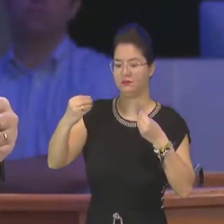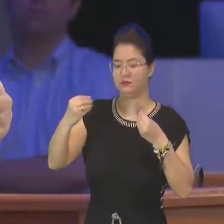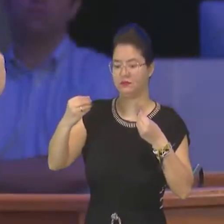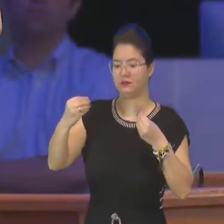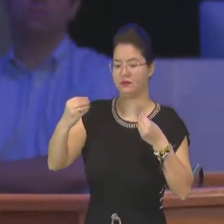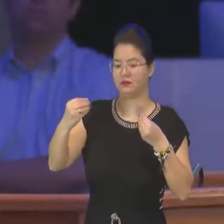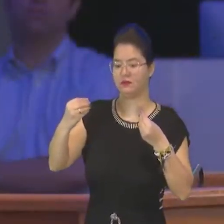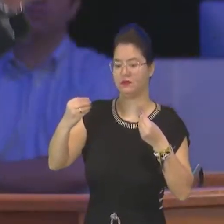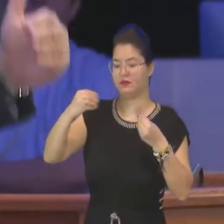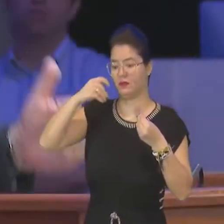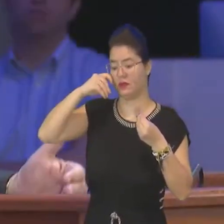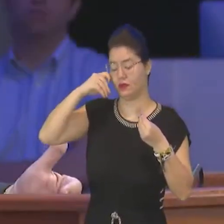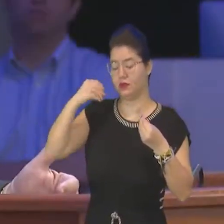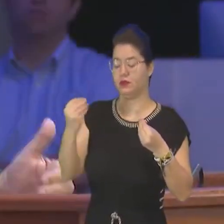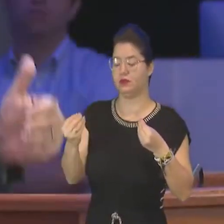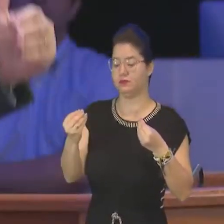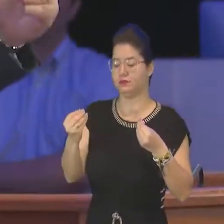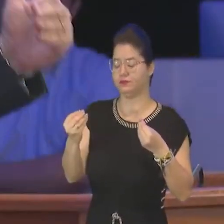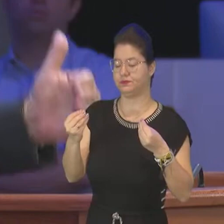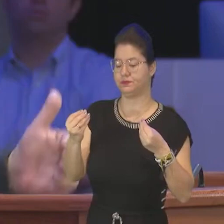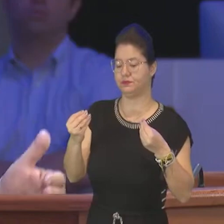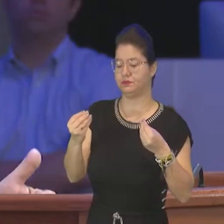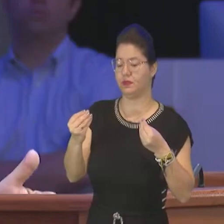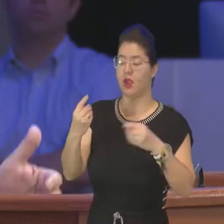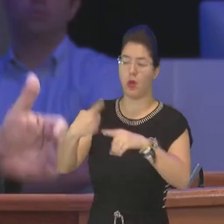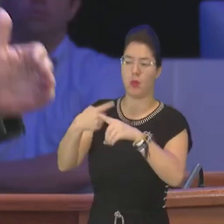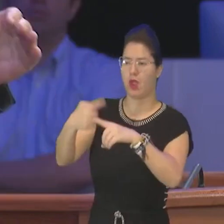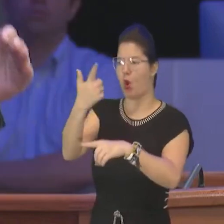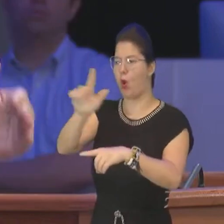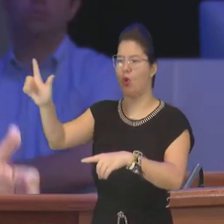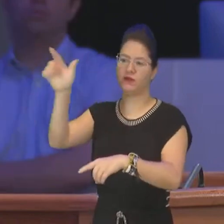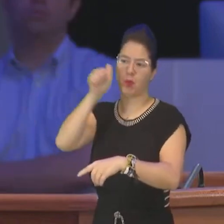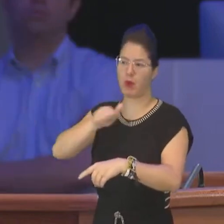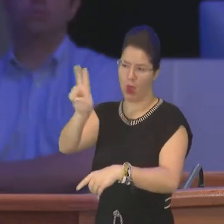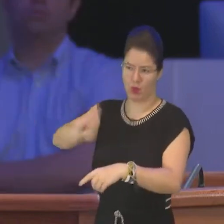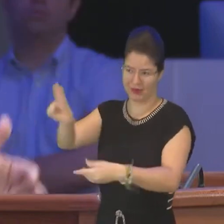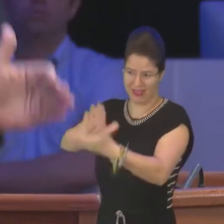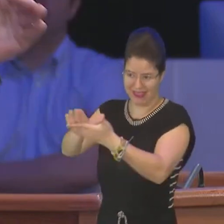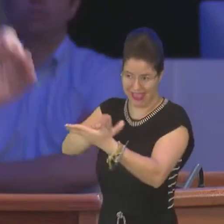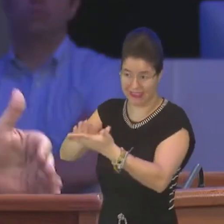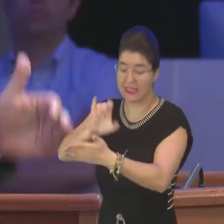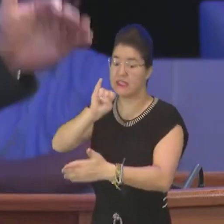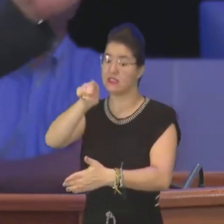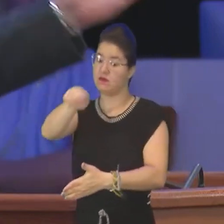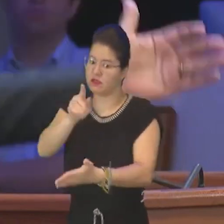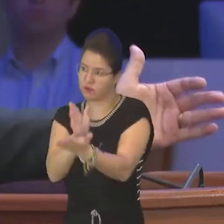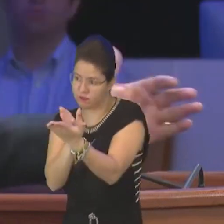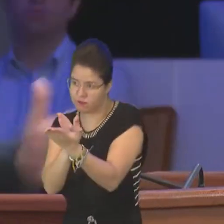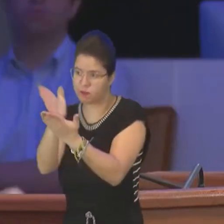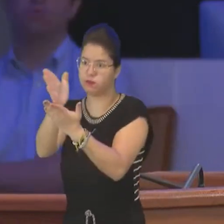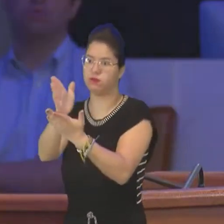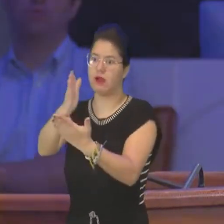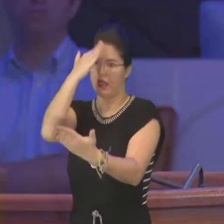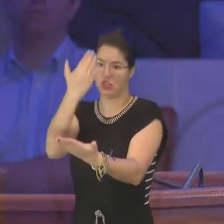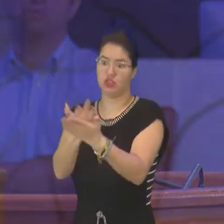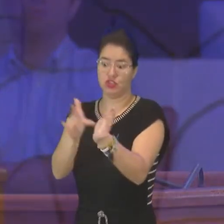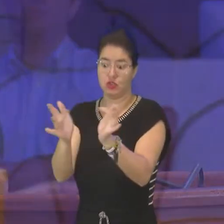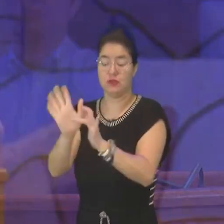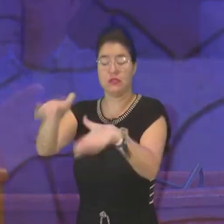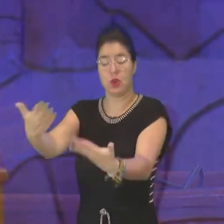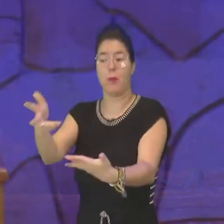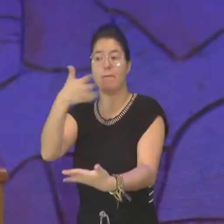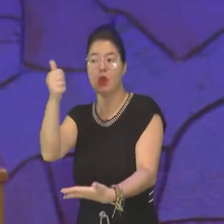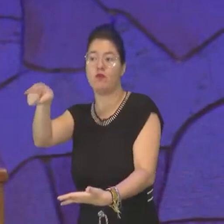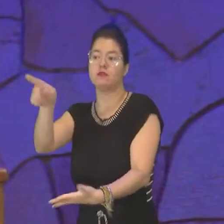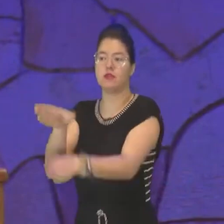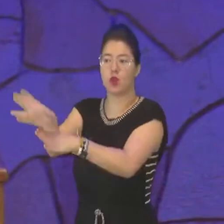estivessem assim associadas ao paganismo, ao politeísmo e à vida sem Cristo. Eu sei